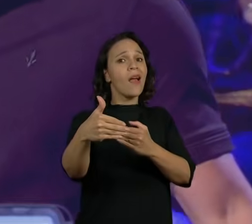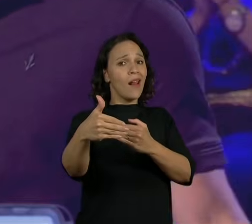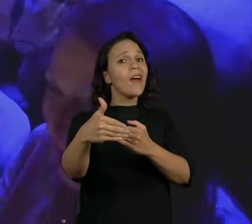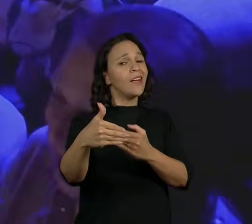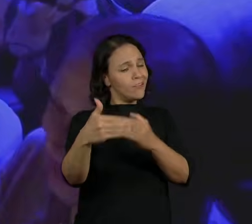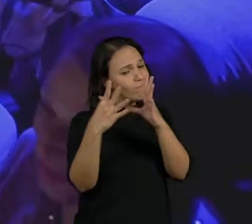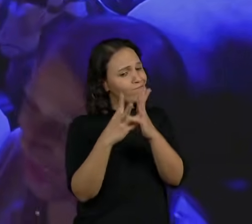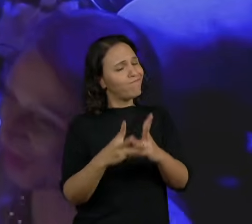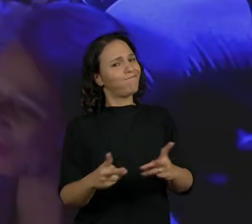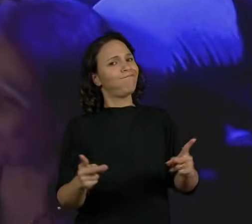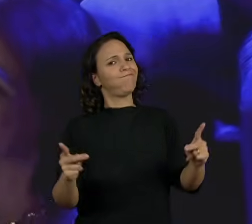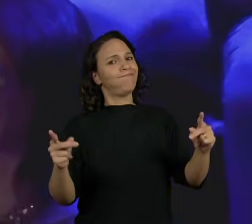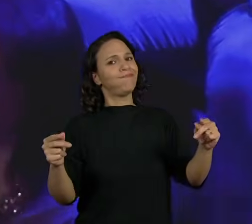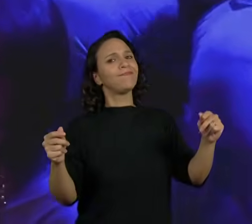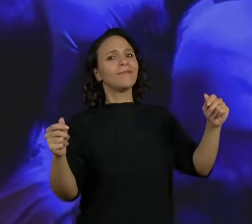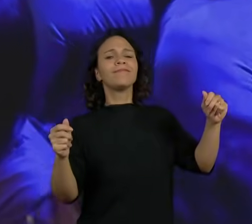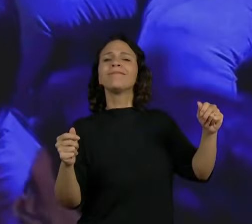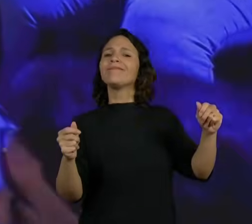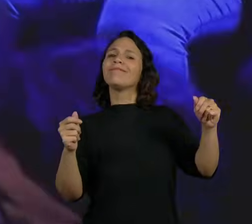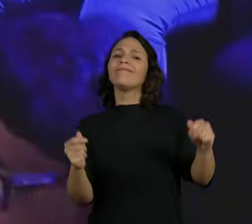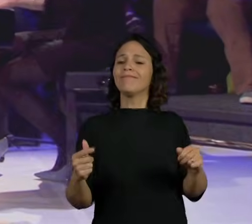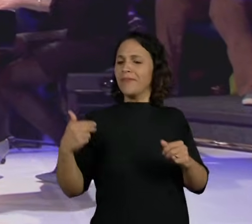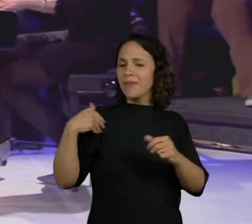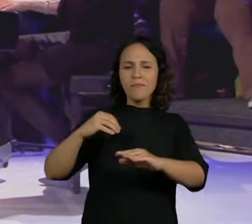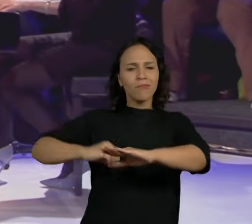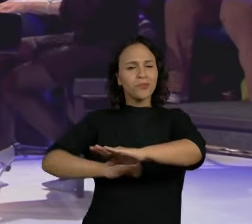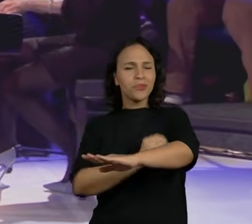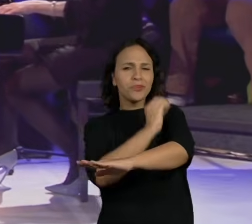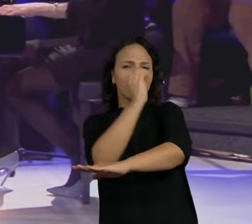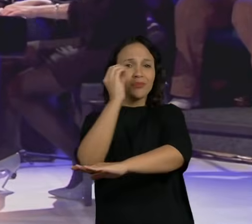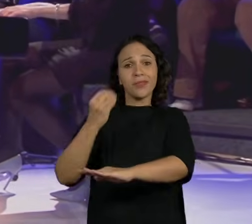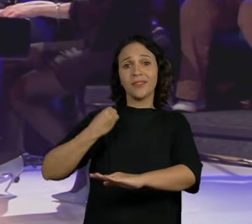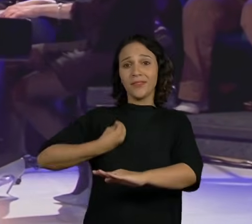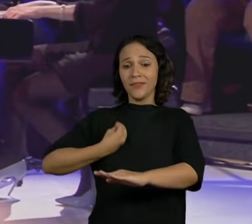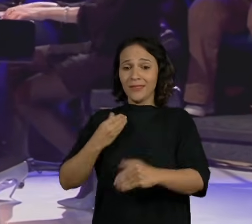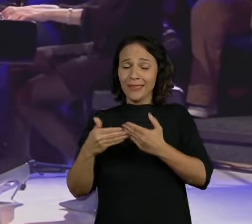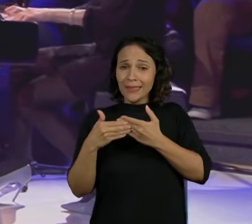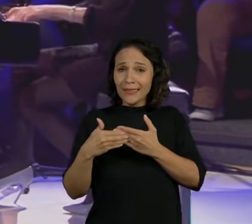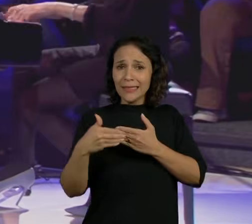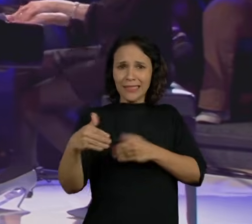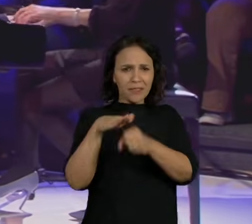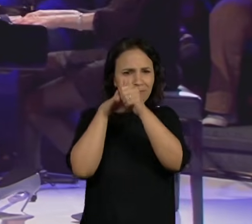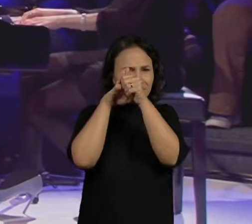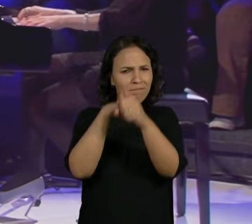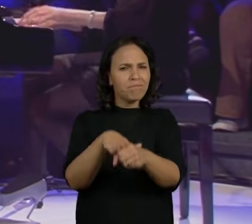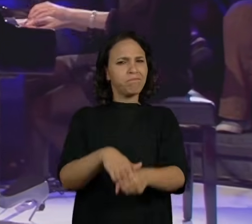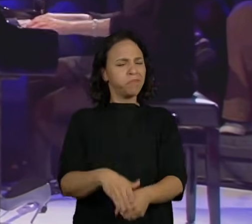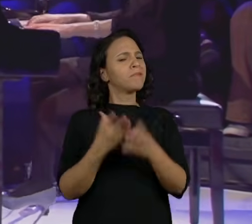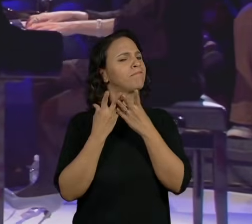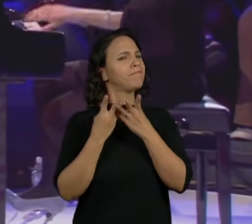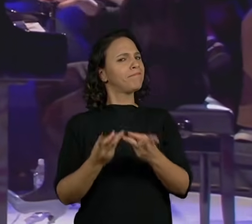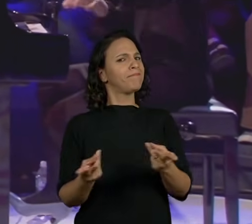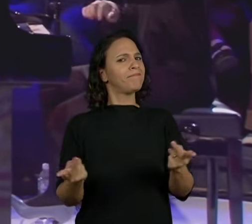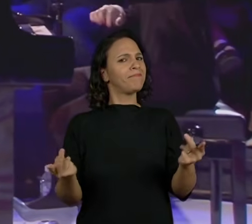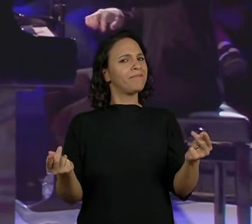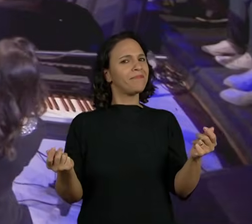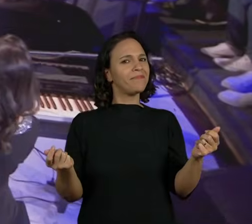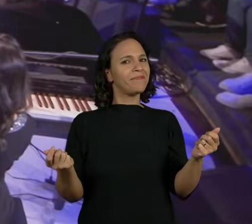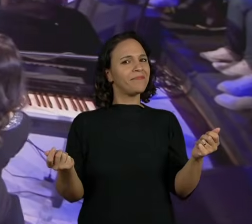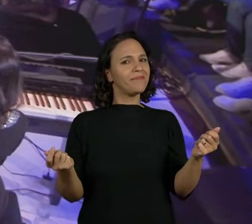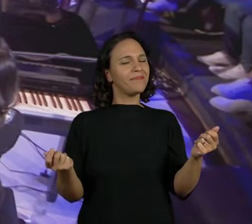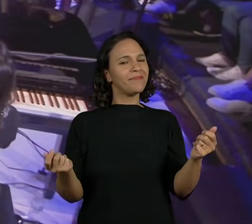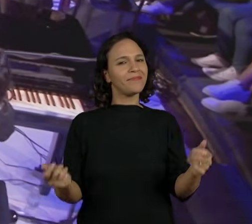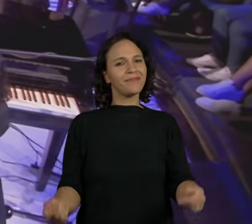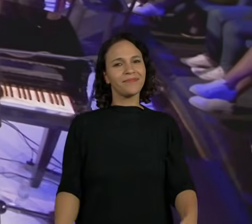geral vai passar. Ai que vida boa, ai que vida boa, o sanatório geral